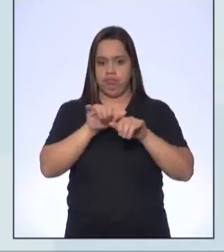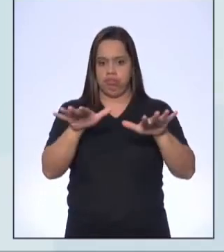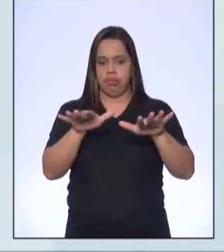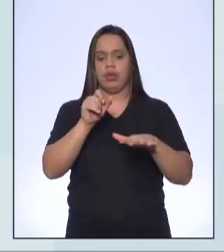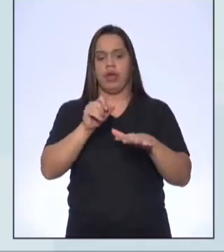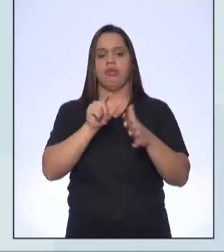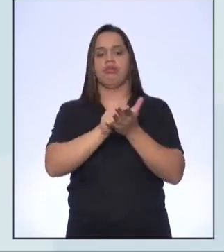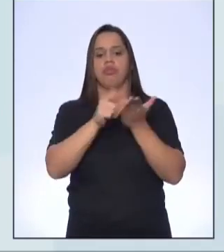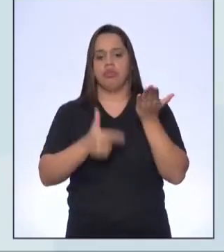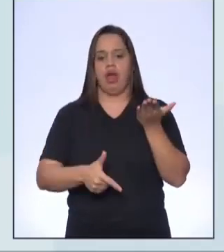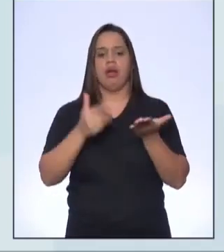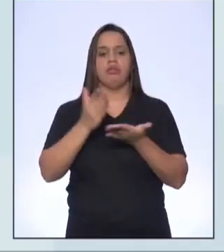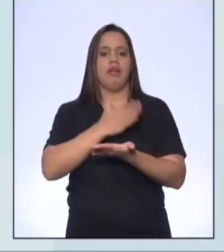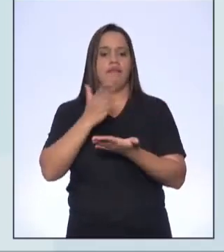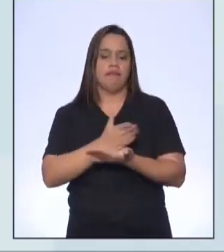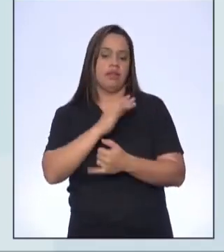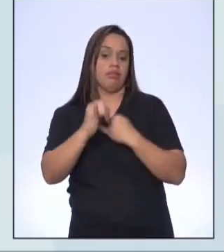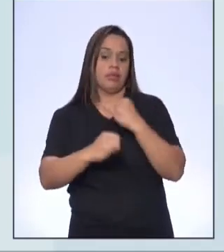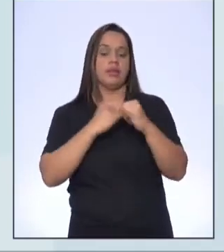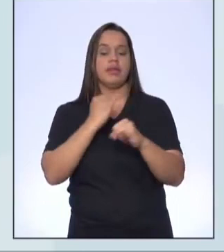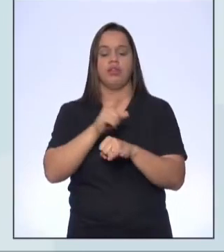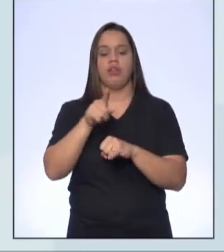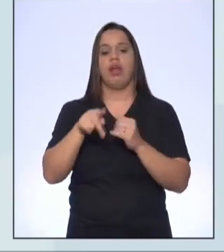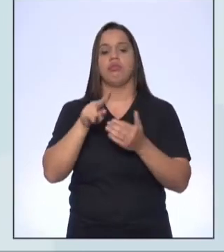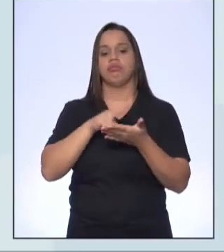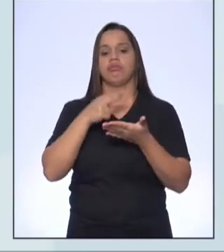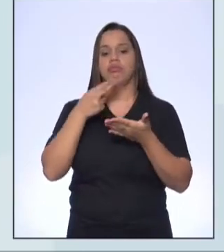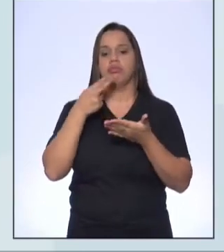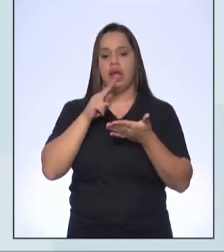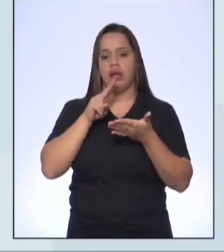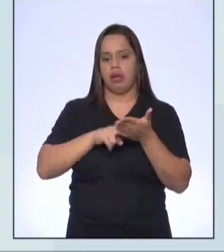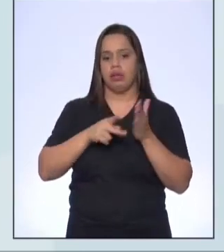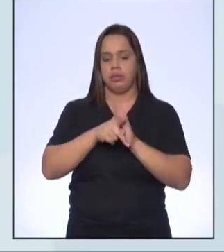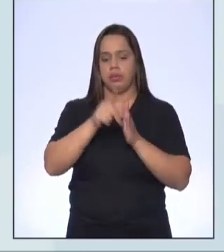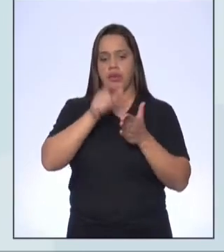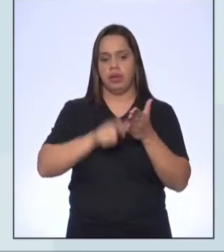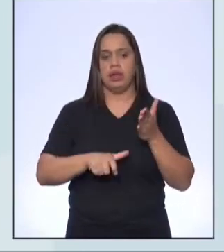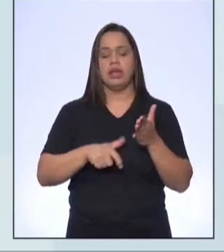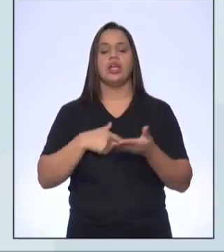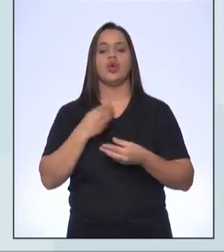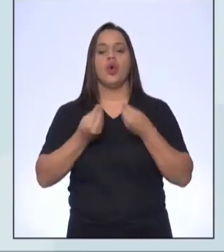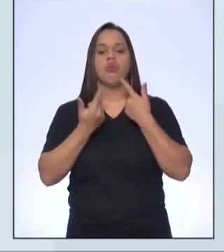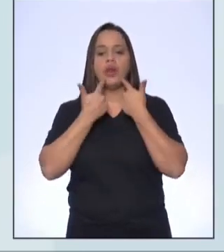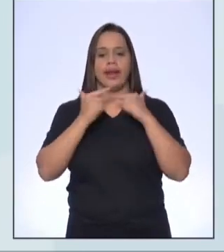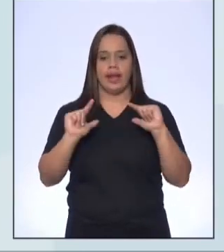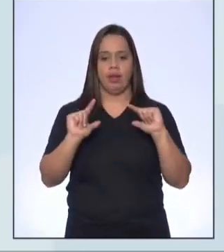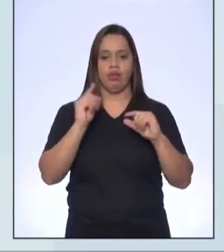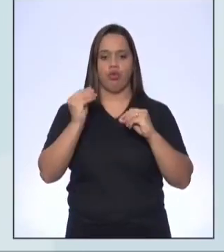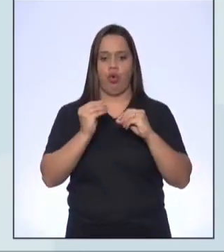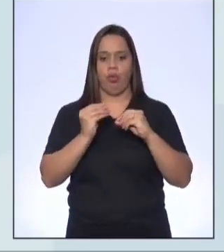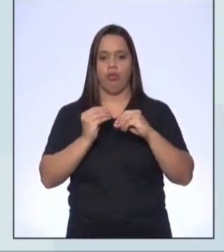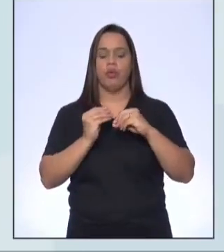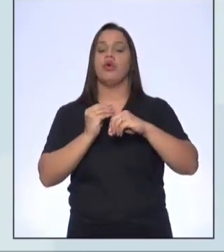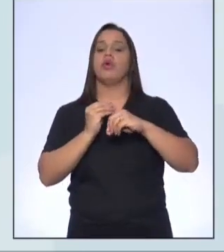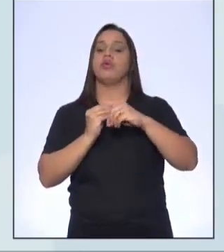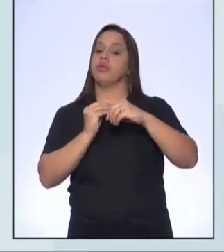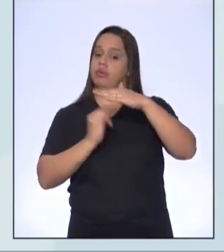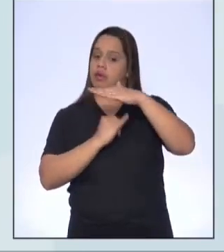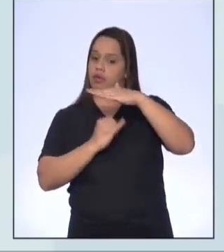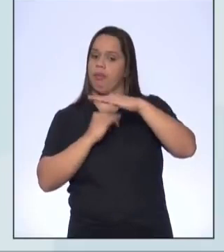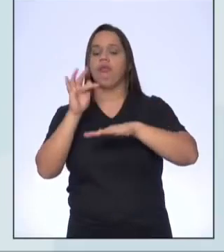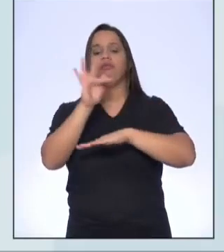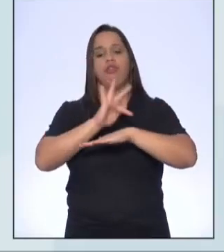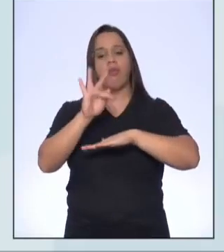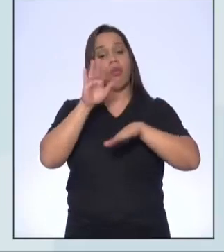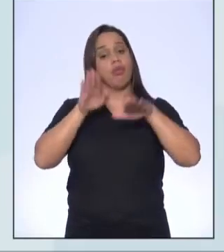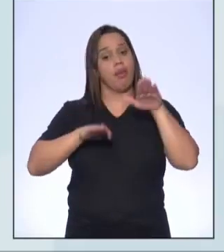a carta do leitor. A linguagem, informal e formal. Né? Depende do assunto, do contexto.